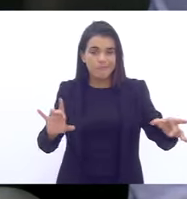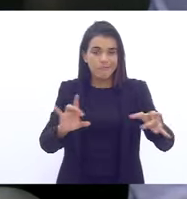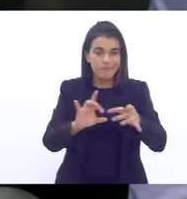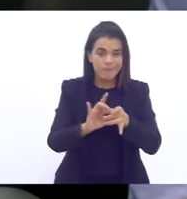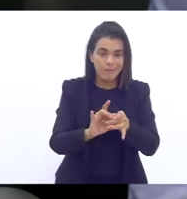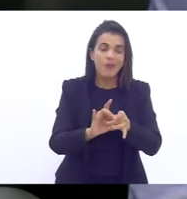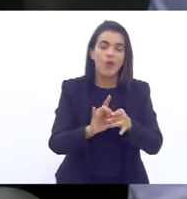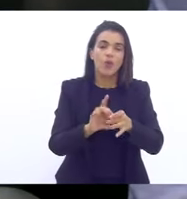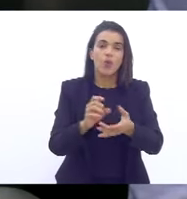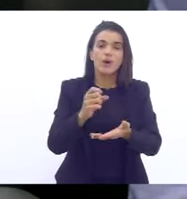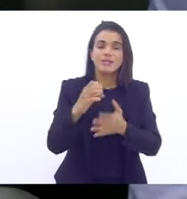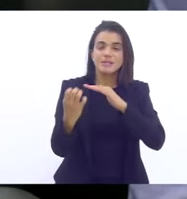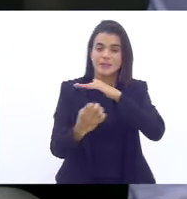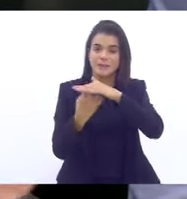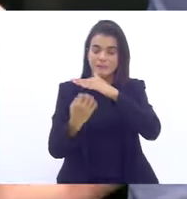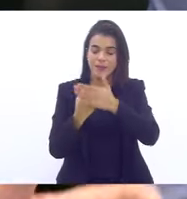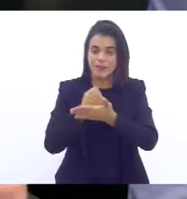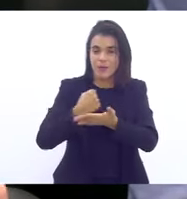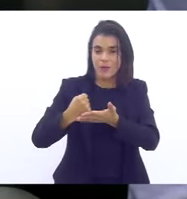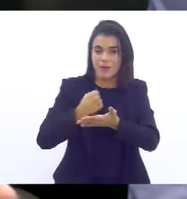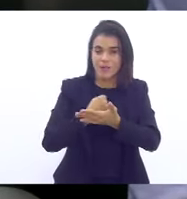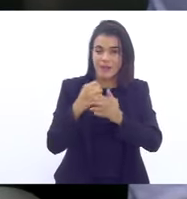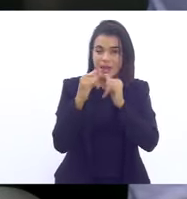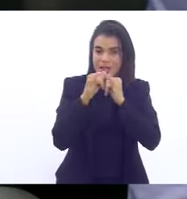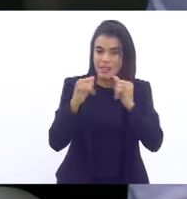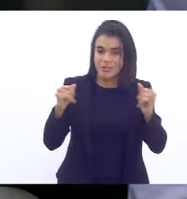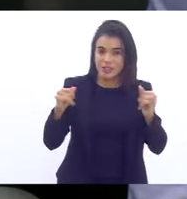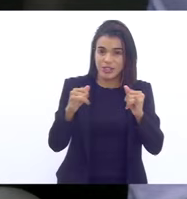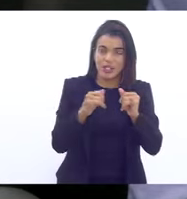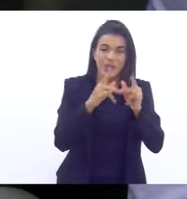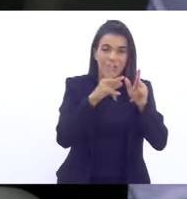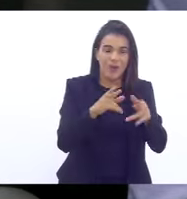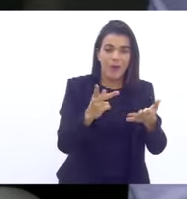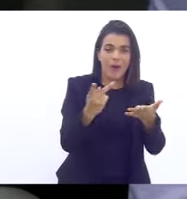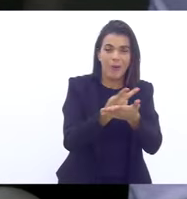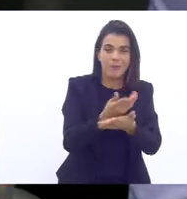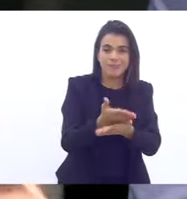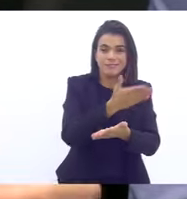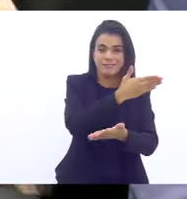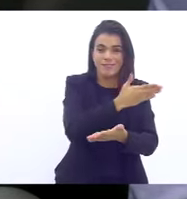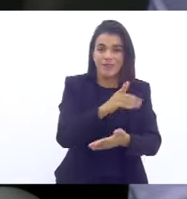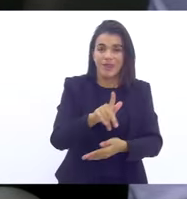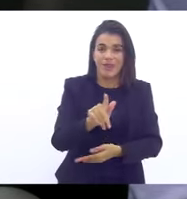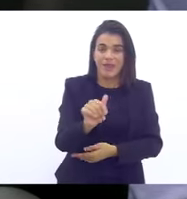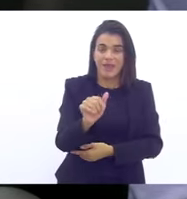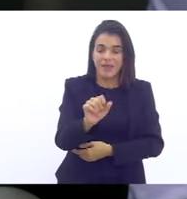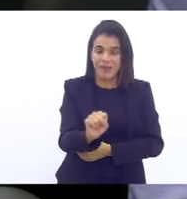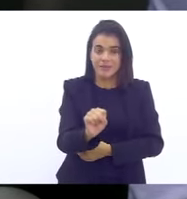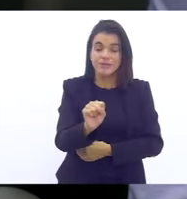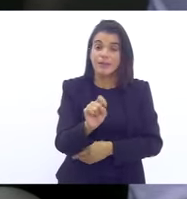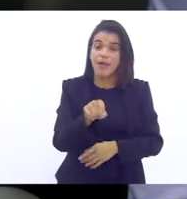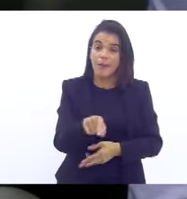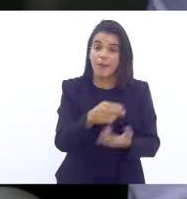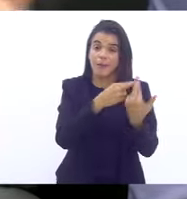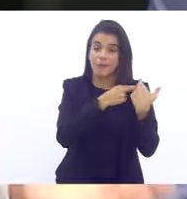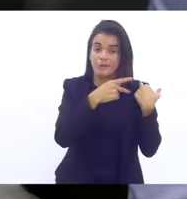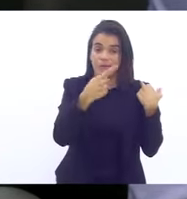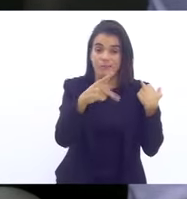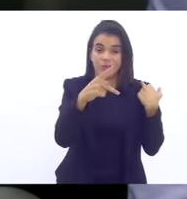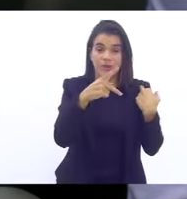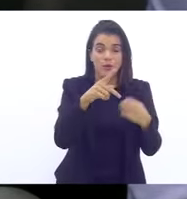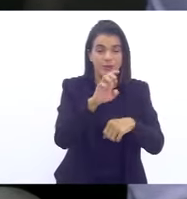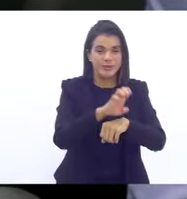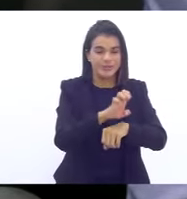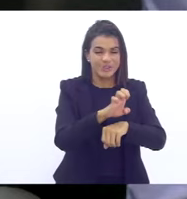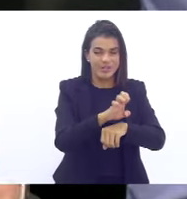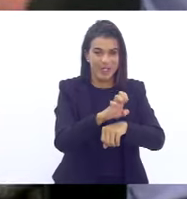com as concessionárias de energia. Assim como a concessionária de gás, que nós já tivemos a oportunidade de falar aqui, mas essa é uma responsabilidade do Estado, e